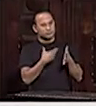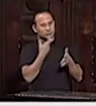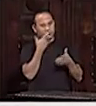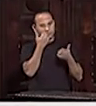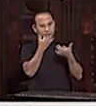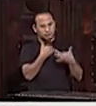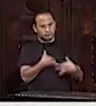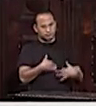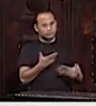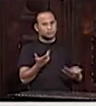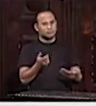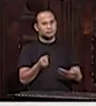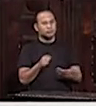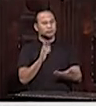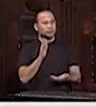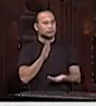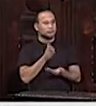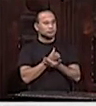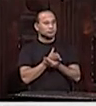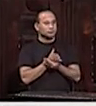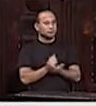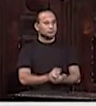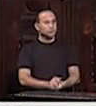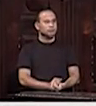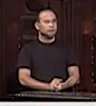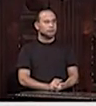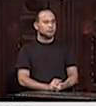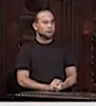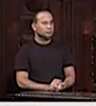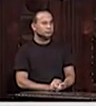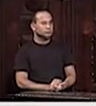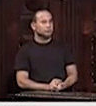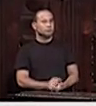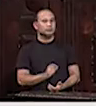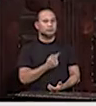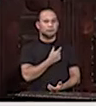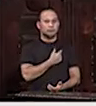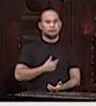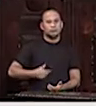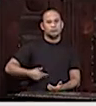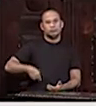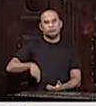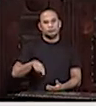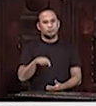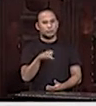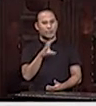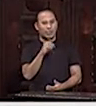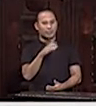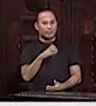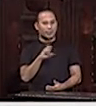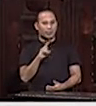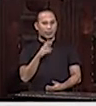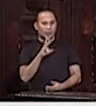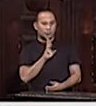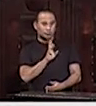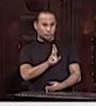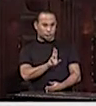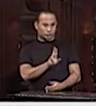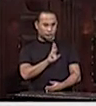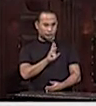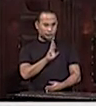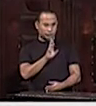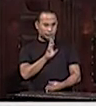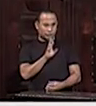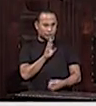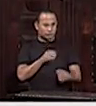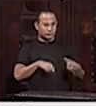isso. Os processos em que o governador Sérgio Cabral responde na Justiça, boa parte deles mostram